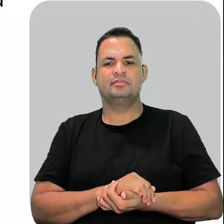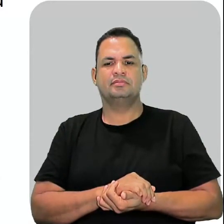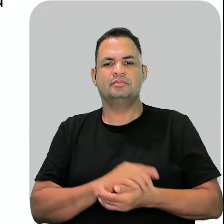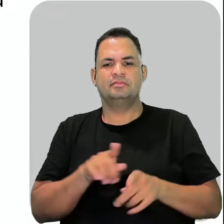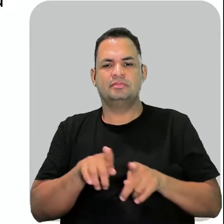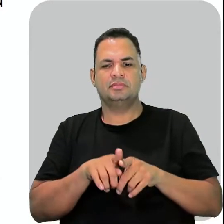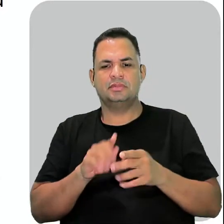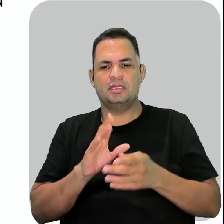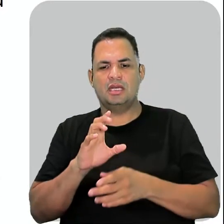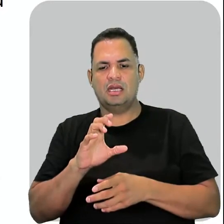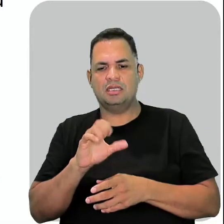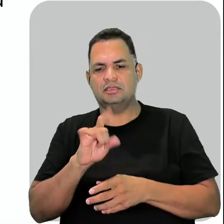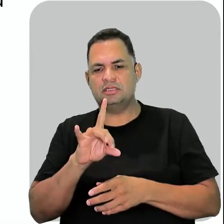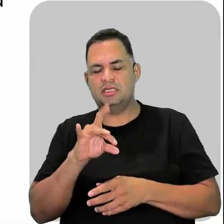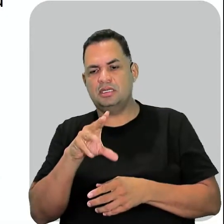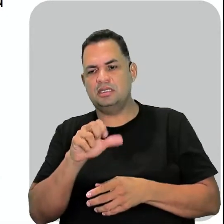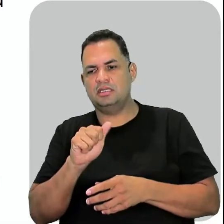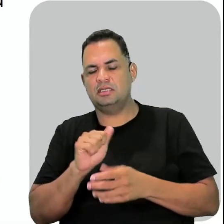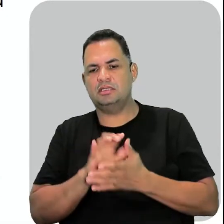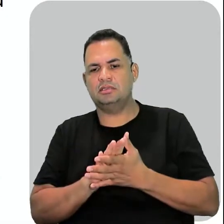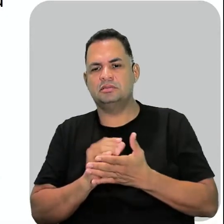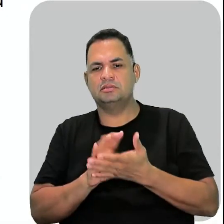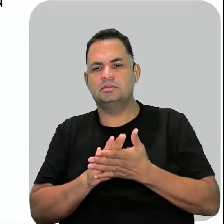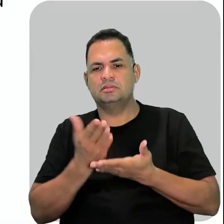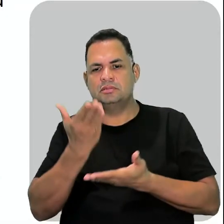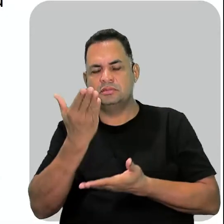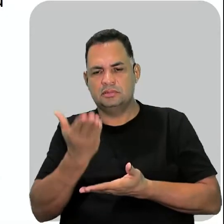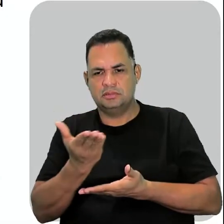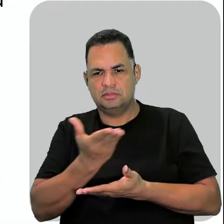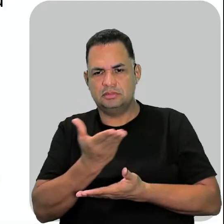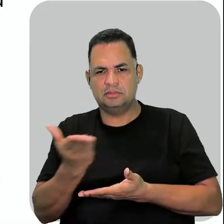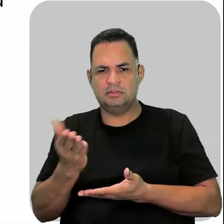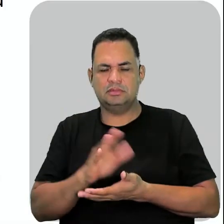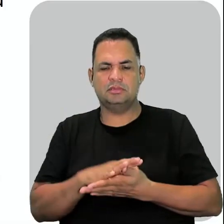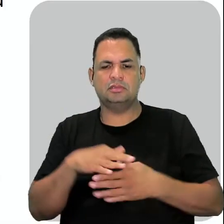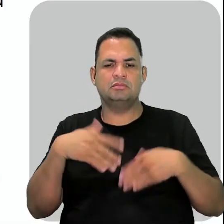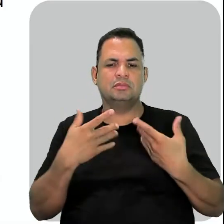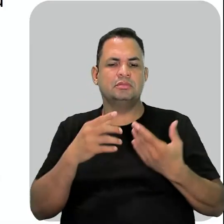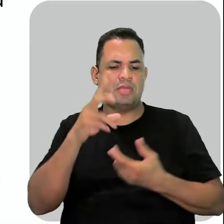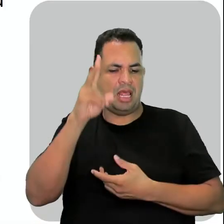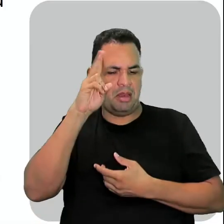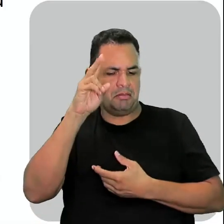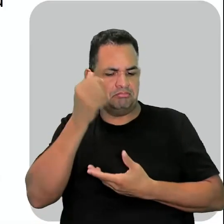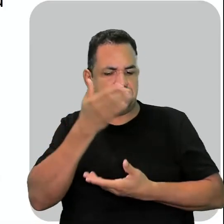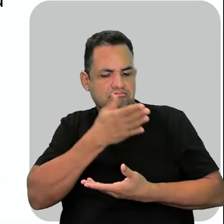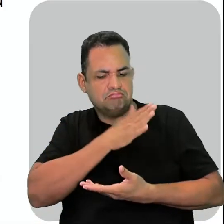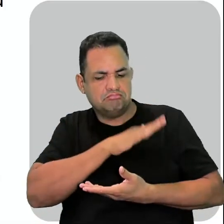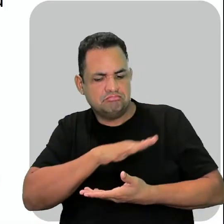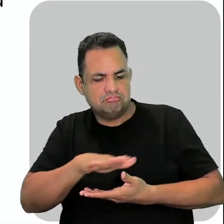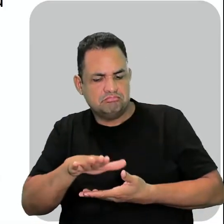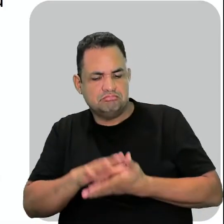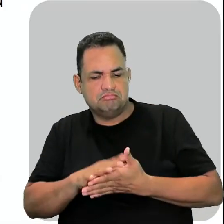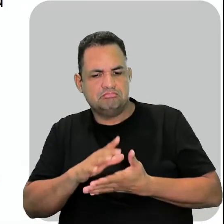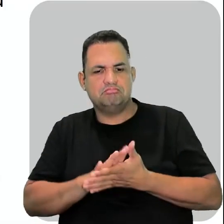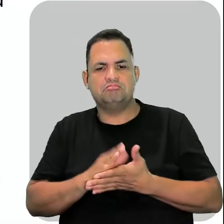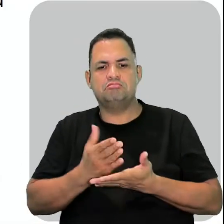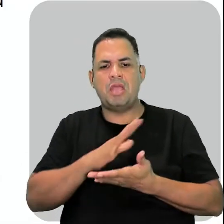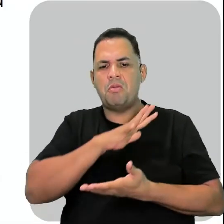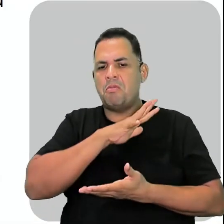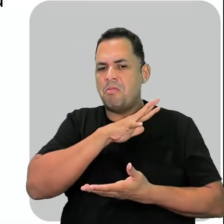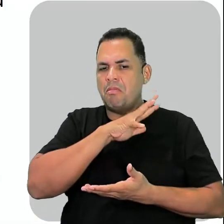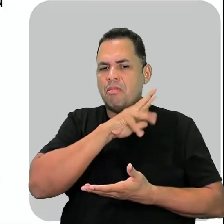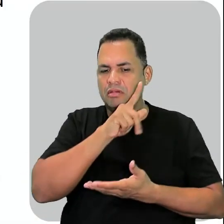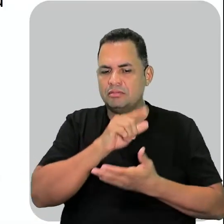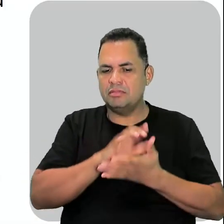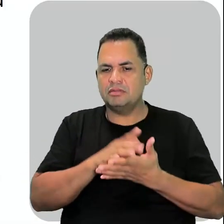temos também a seda, que é proveniente do bicho da seda. Eu lembro que quando eu era criança e eu fiquei sabendo que tinha um bicho que dava seda, eu